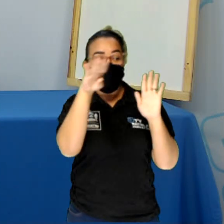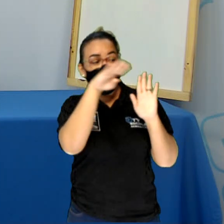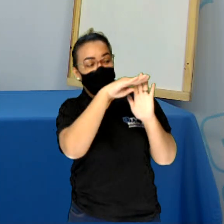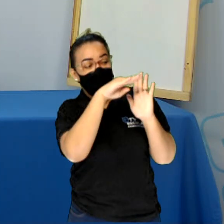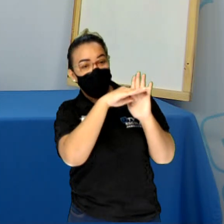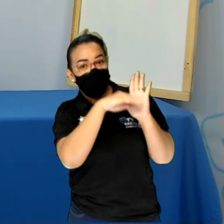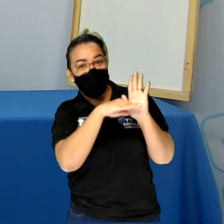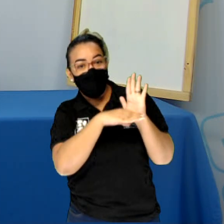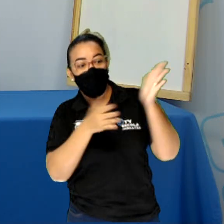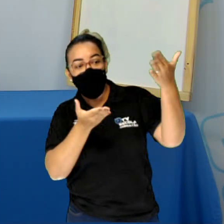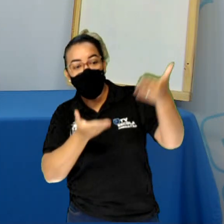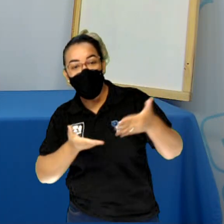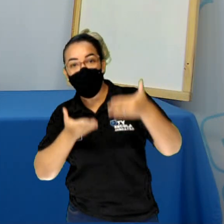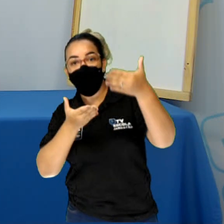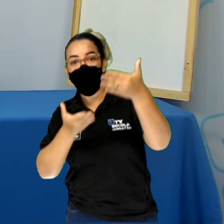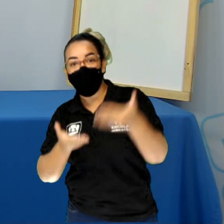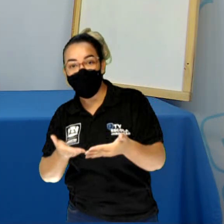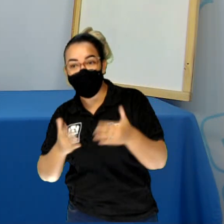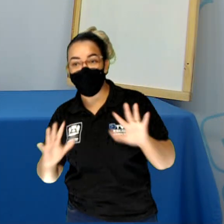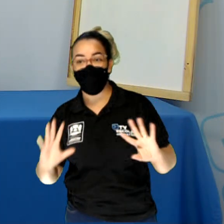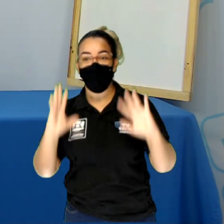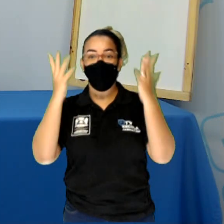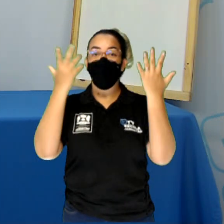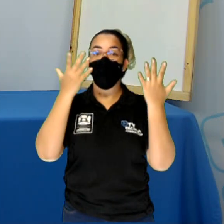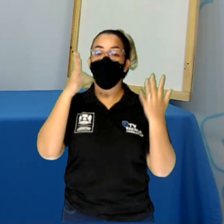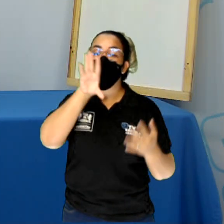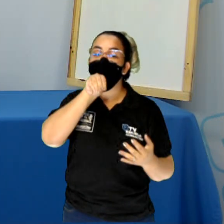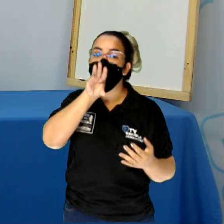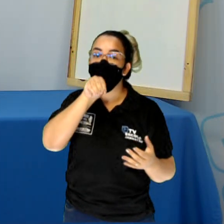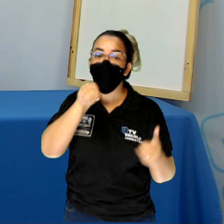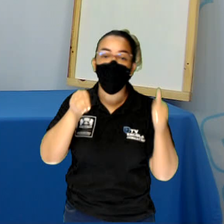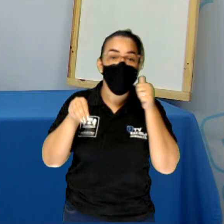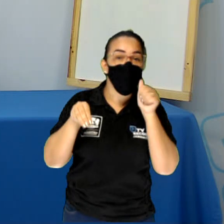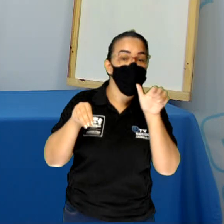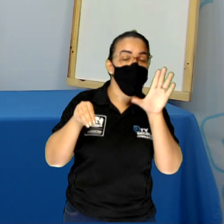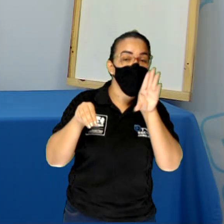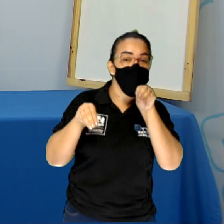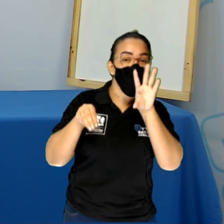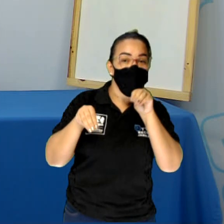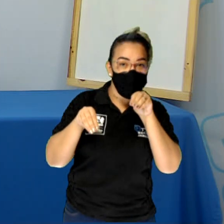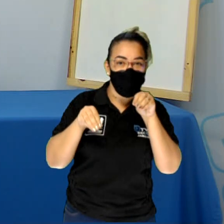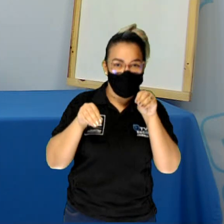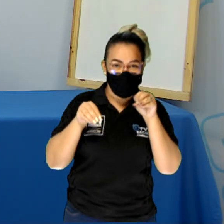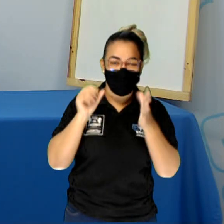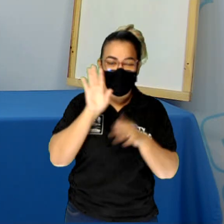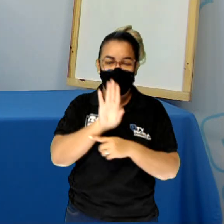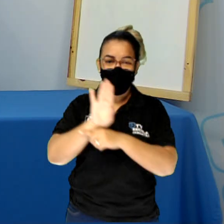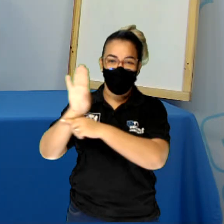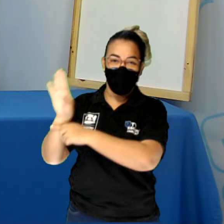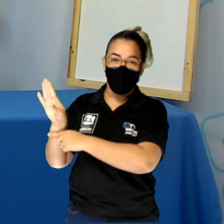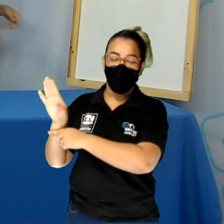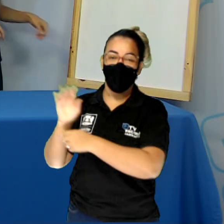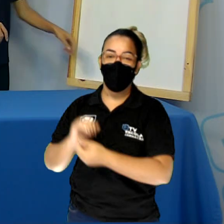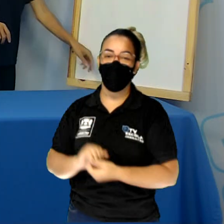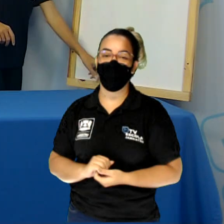dos convidados da festa do pato e da pata? Você me ajuda? Vamos lá?